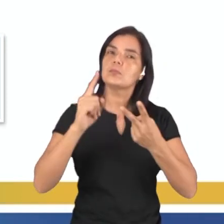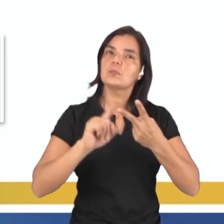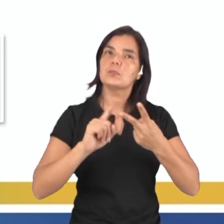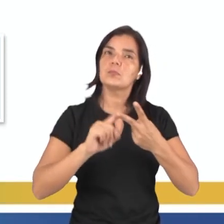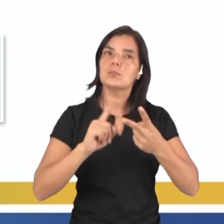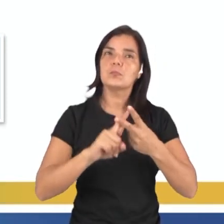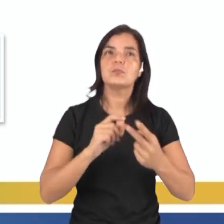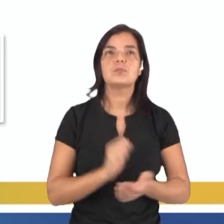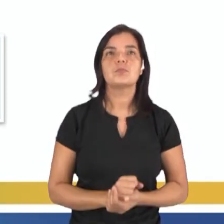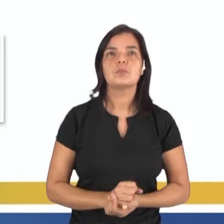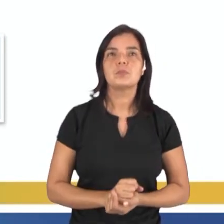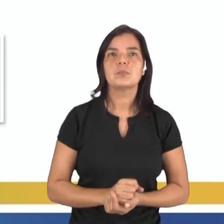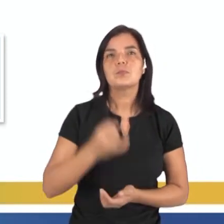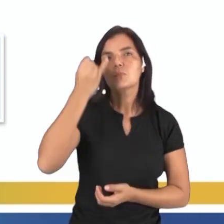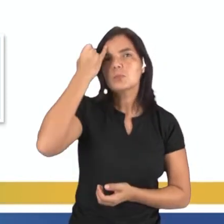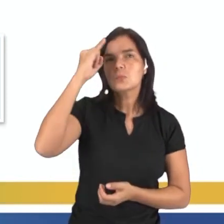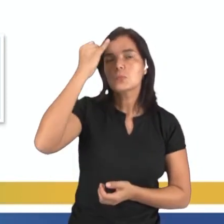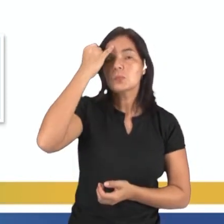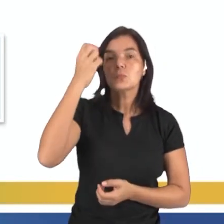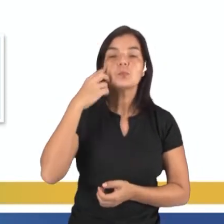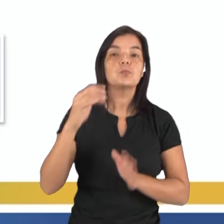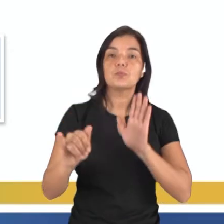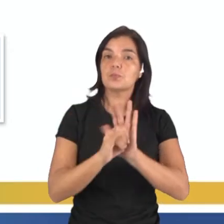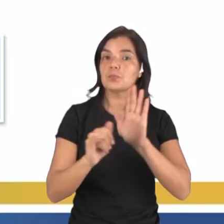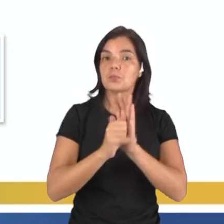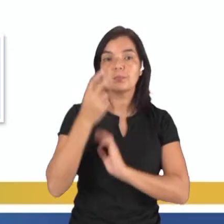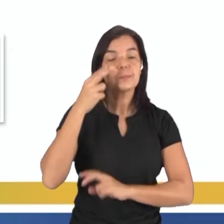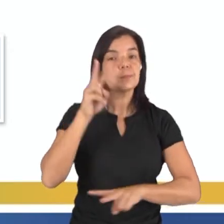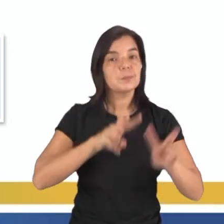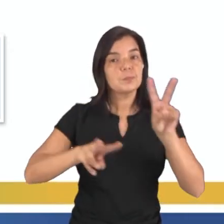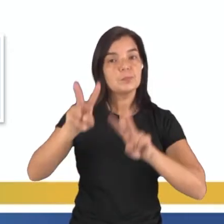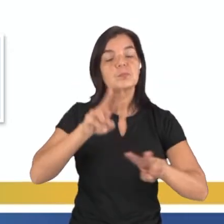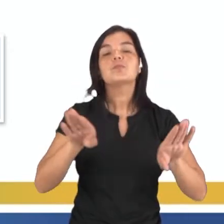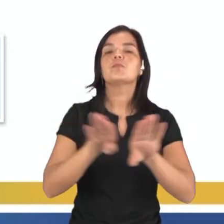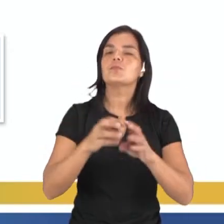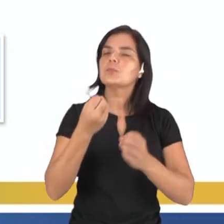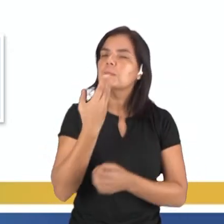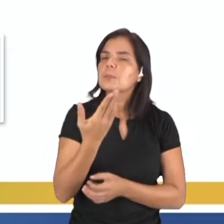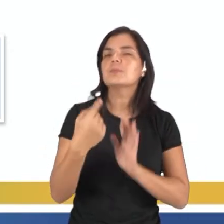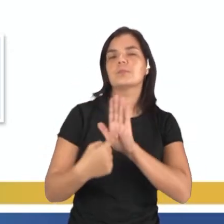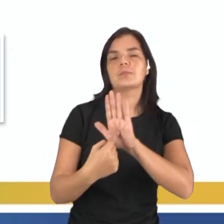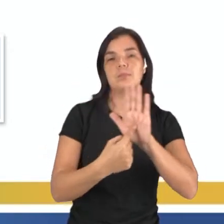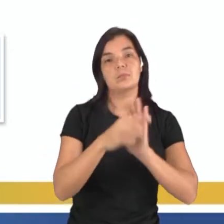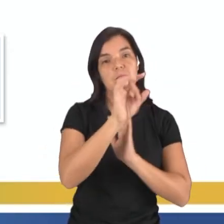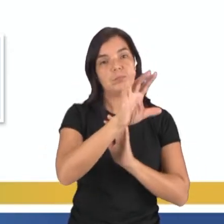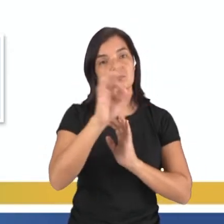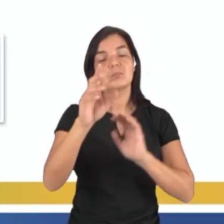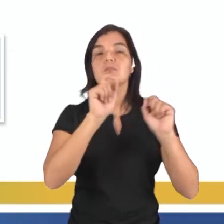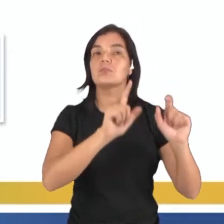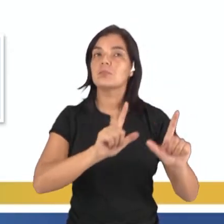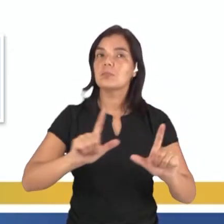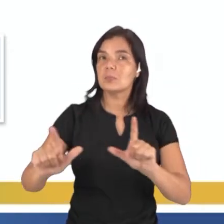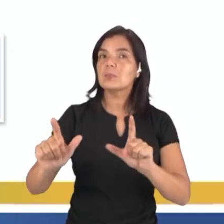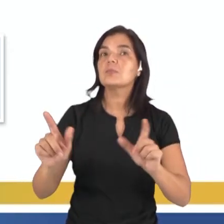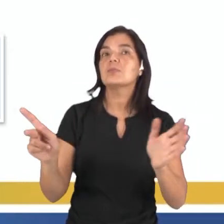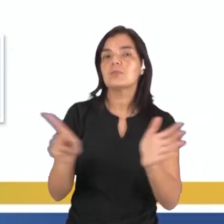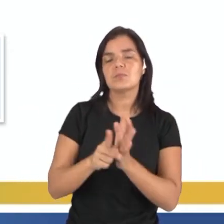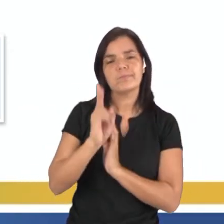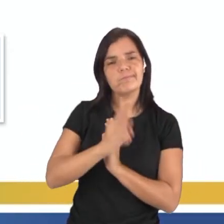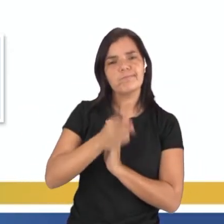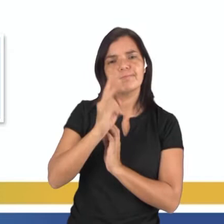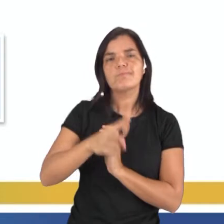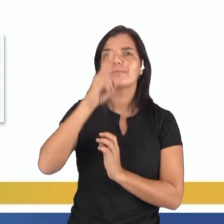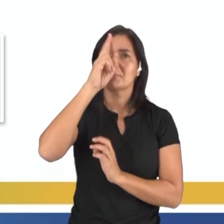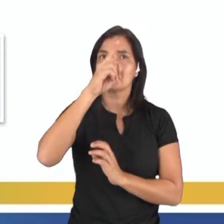2, crie uma identidade visual consistente. Em uma boa apresentação, cada slide parece fazer parte da mesma